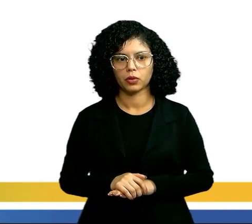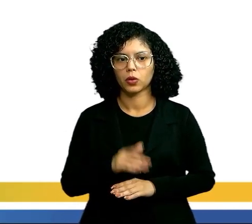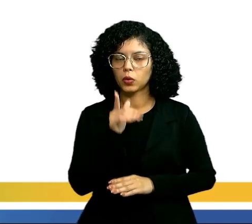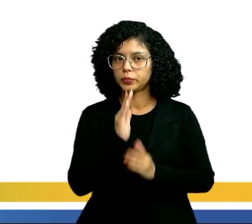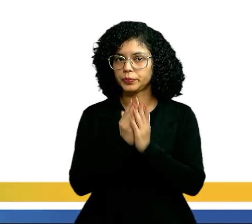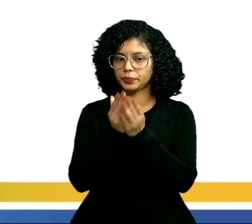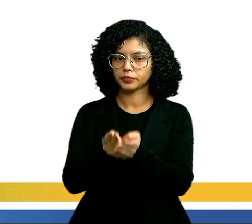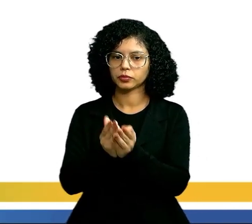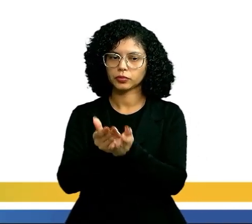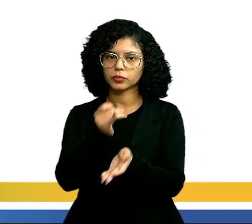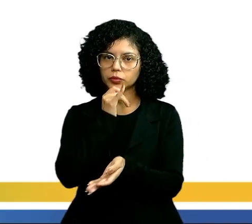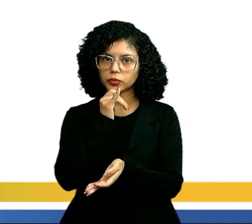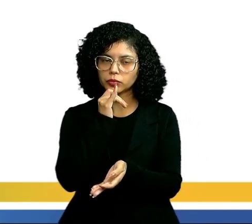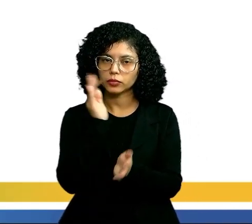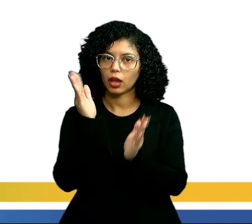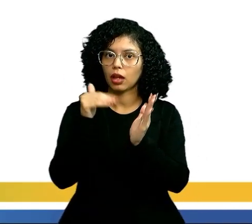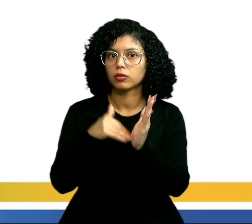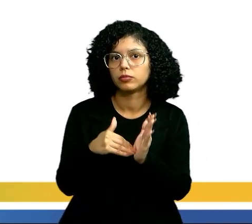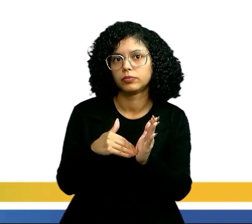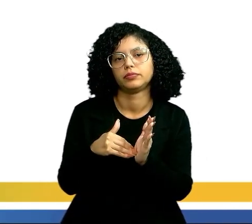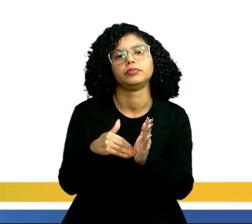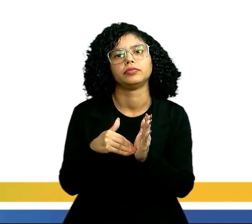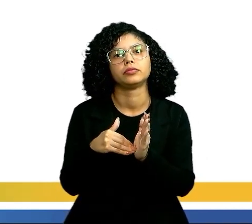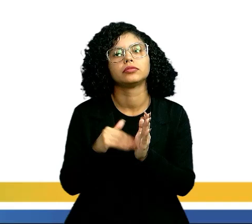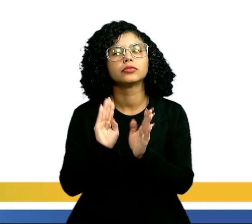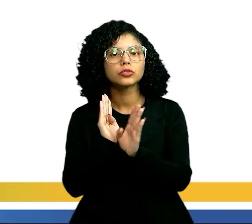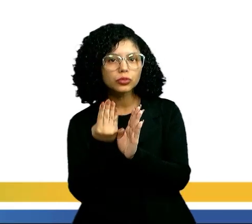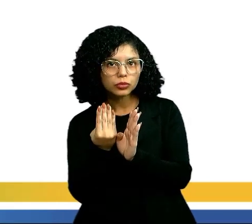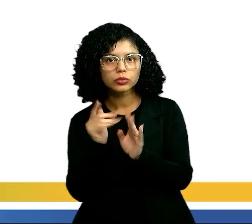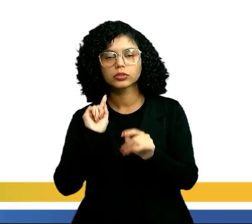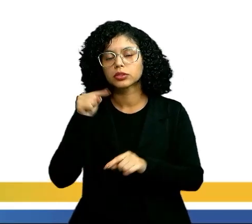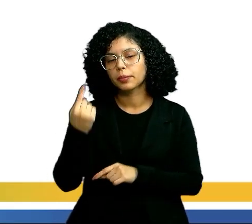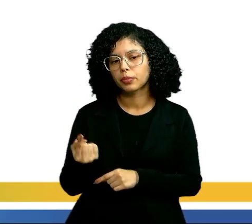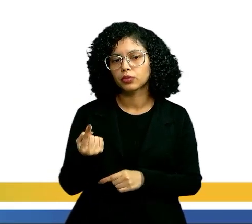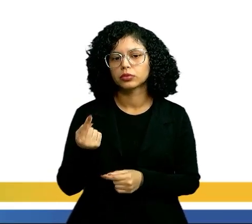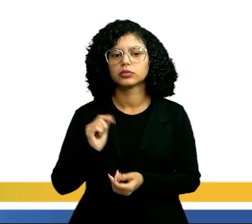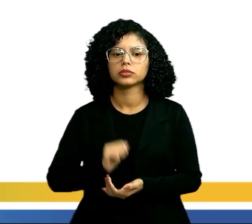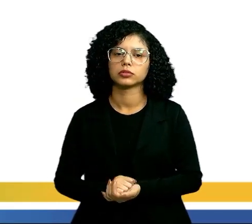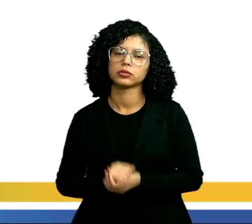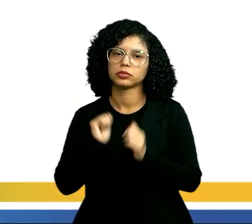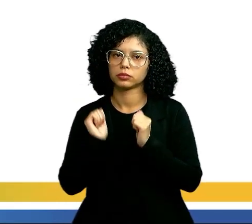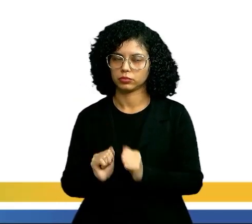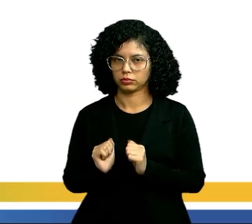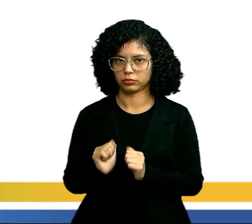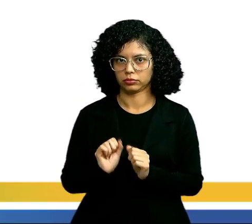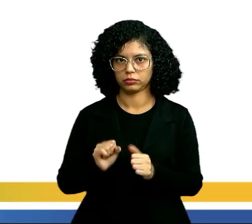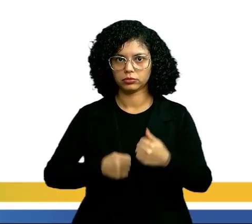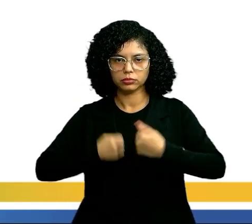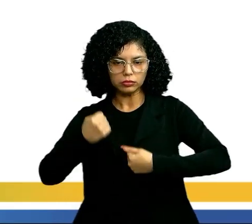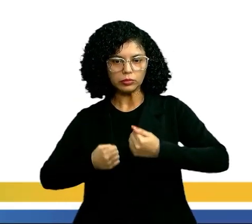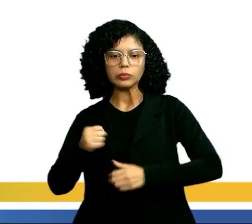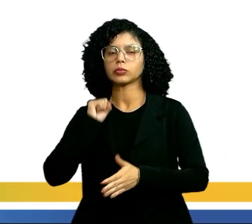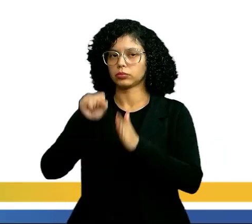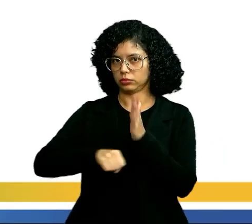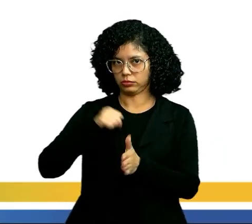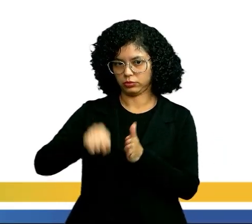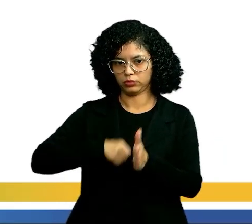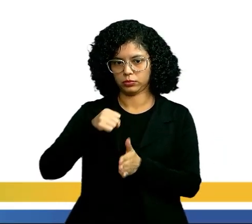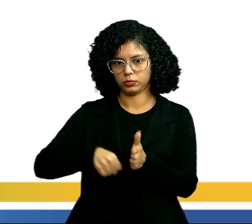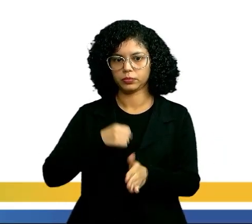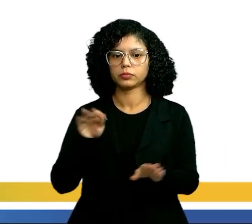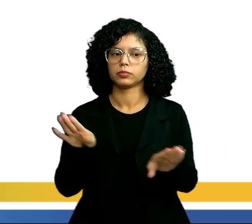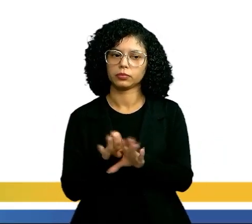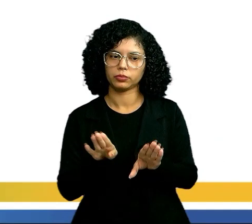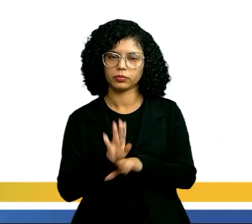navios, por exemplo, eles chegam até os portos, não é? Depois eles podem aí pegar os transportes ferroviários ou os